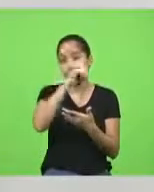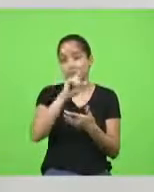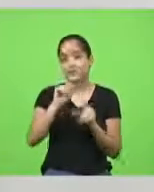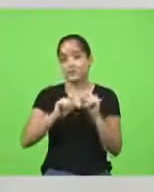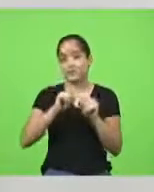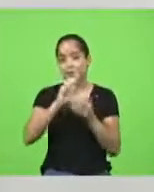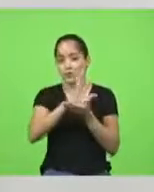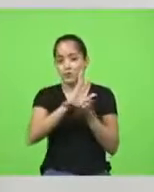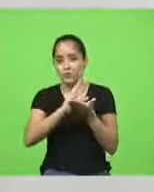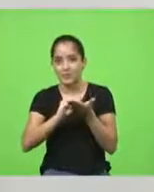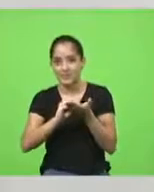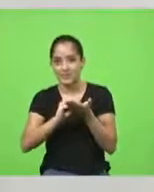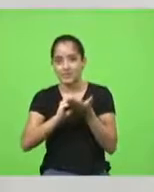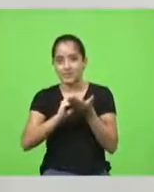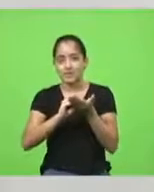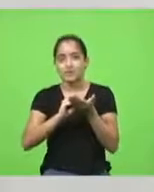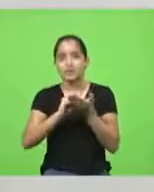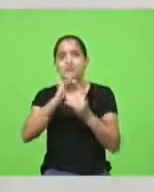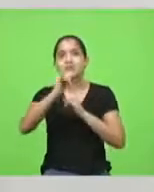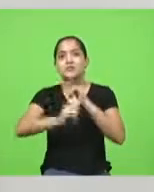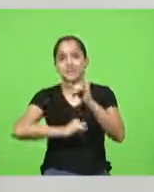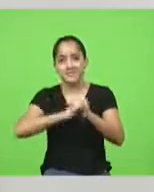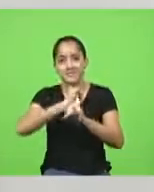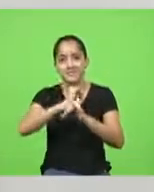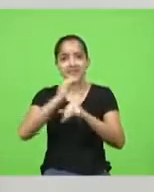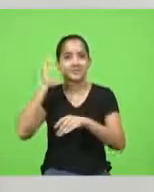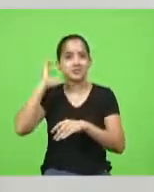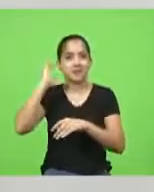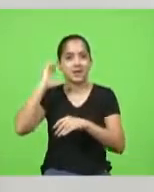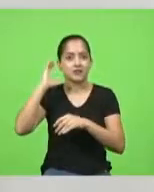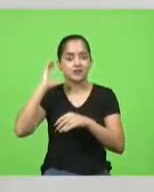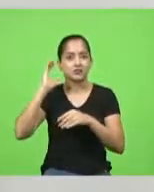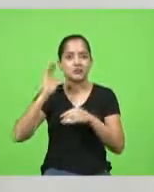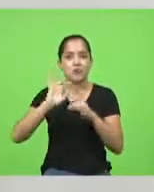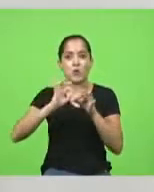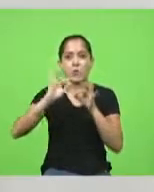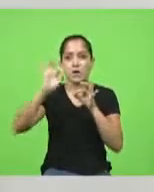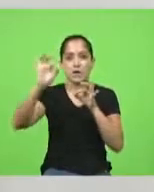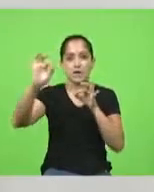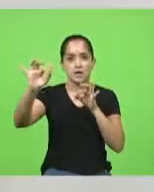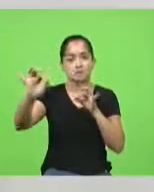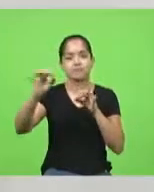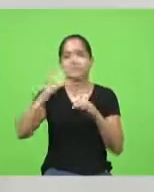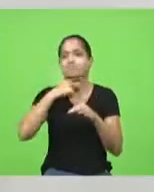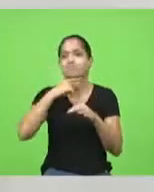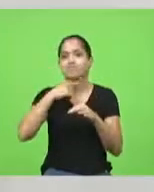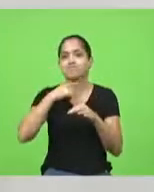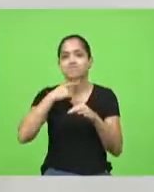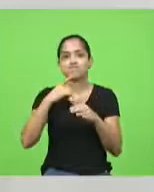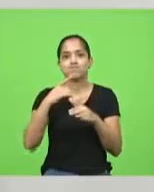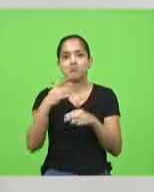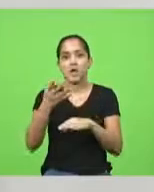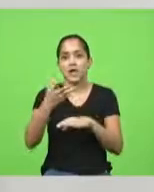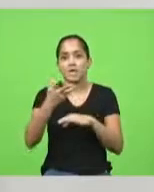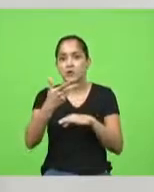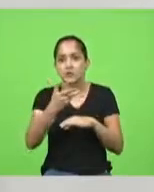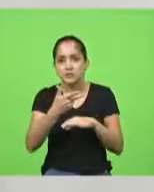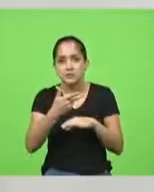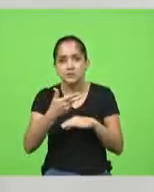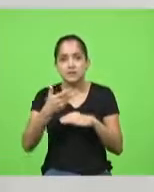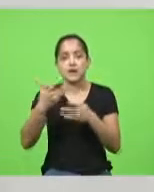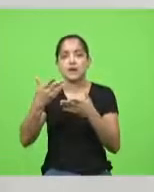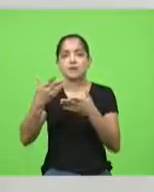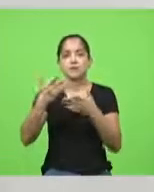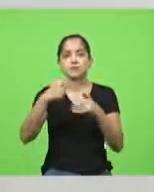de internet via rádio, que ela não tem alcance e também a velocidade de transmissão desses dados é